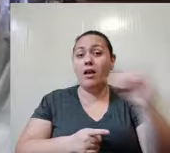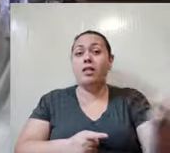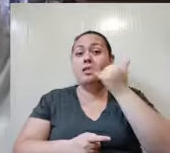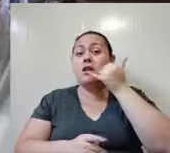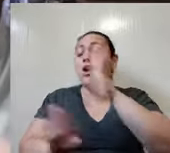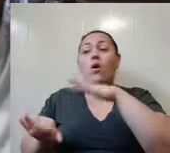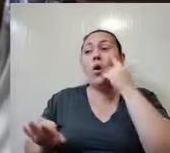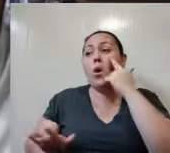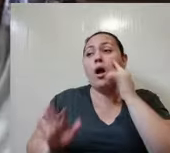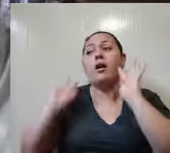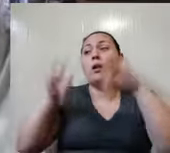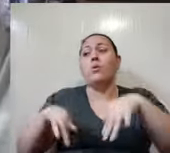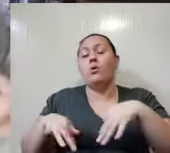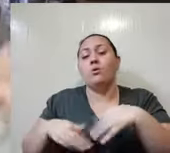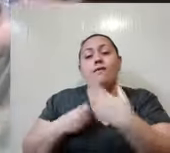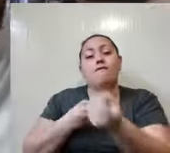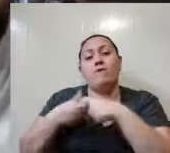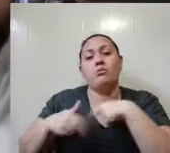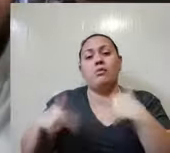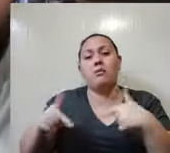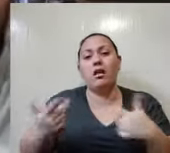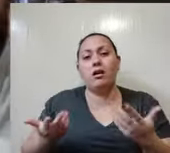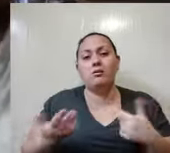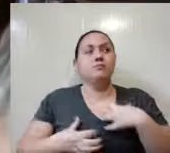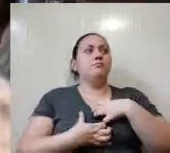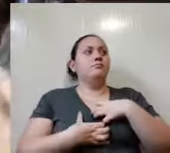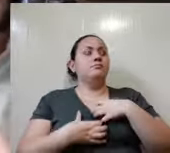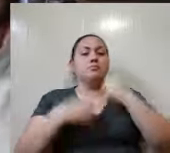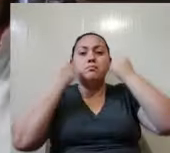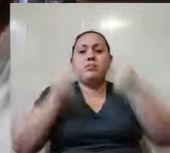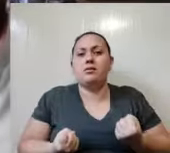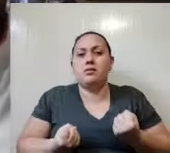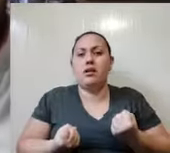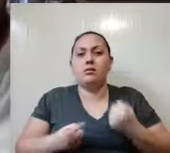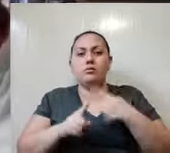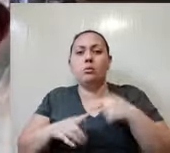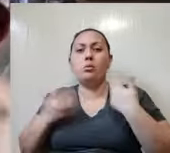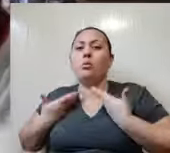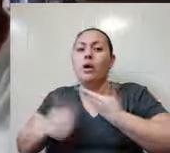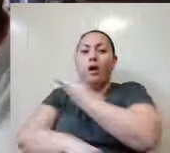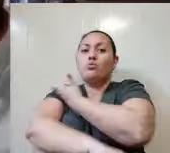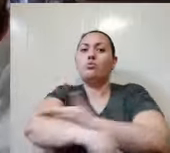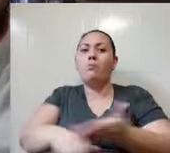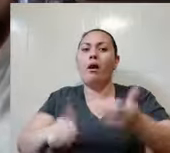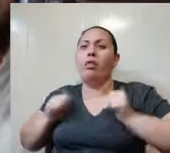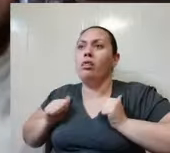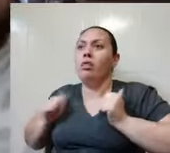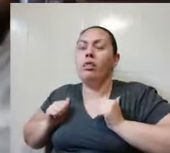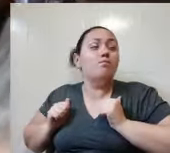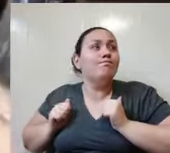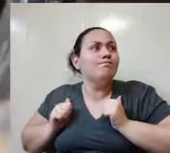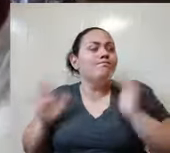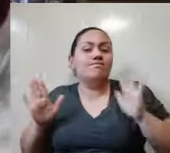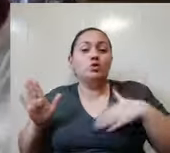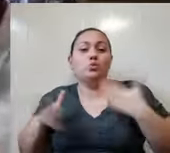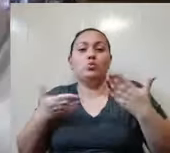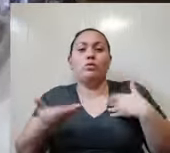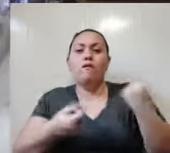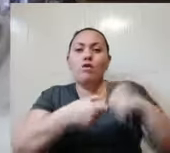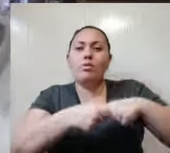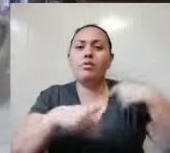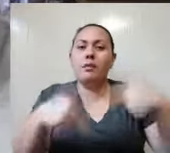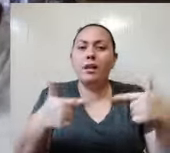gente, vão dizer, o surto acabou, vamos voltar para trabalhar. E vai ficar pesado para a gente voltar a trabalhar, voltar a estudar. Então, querendo